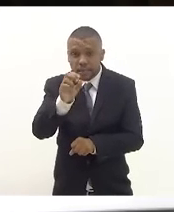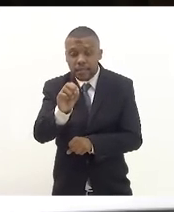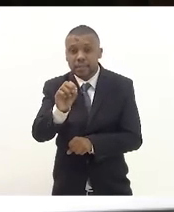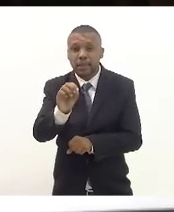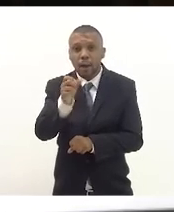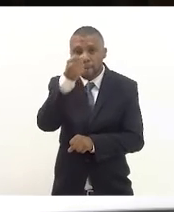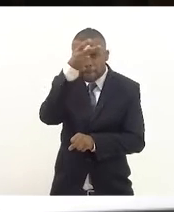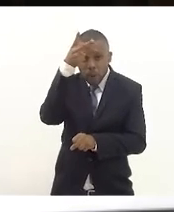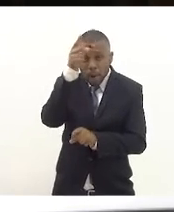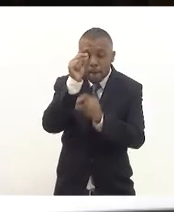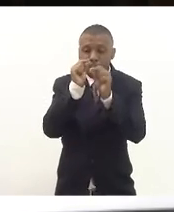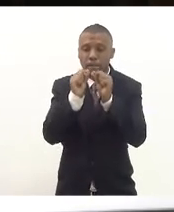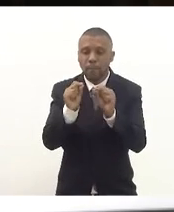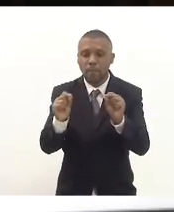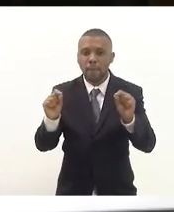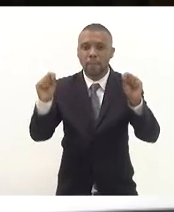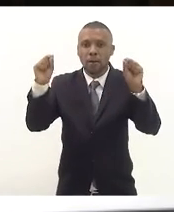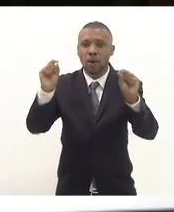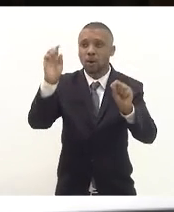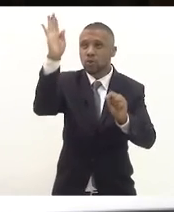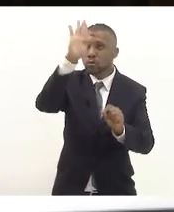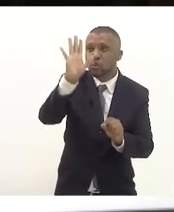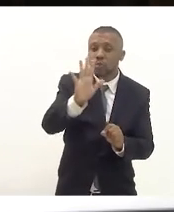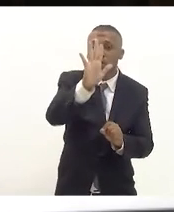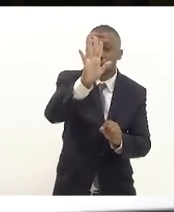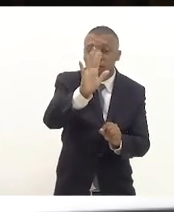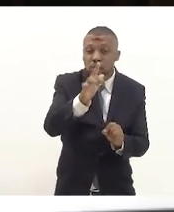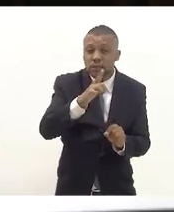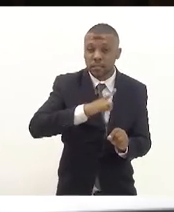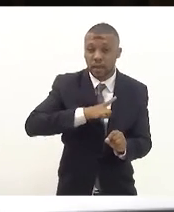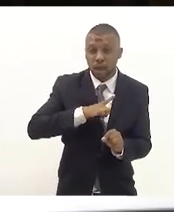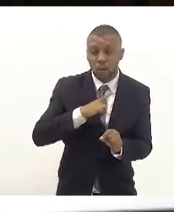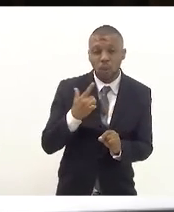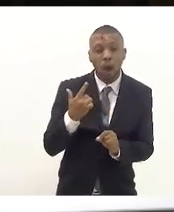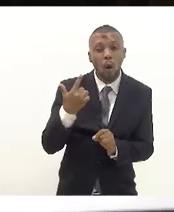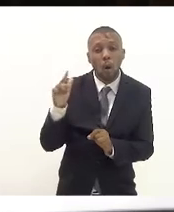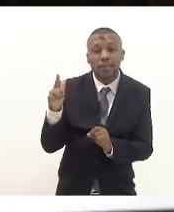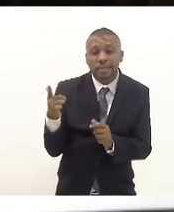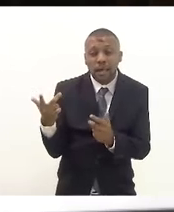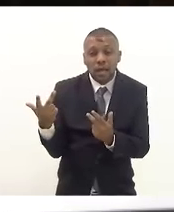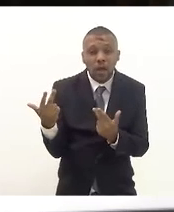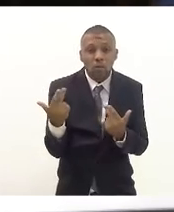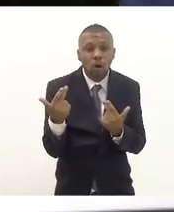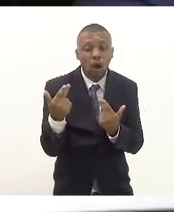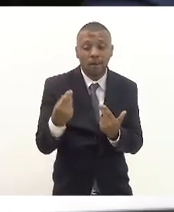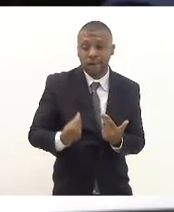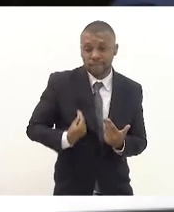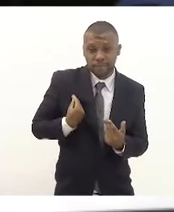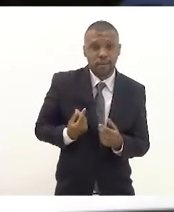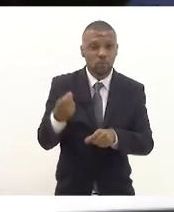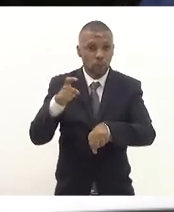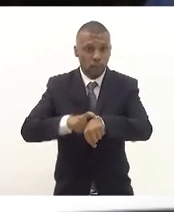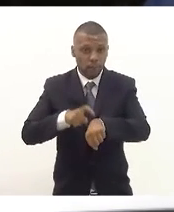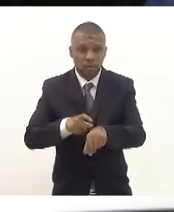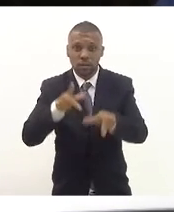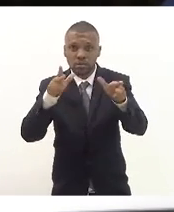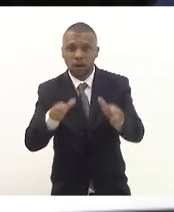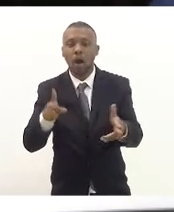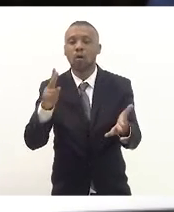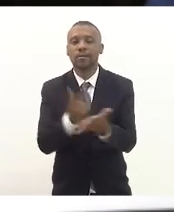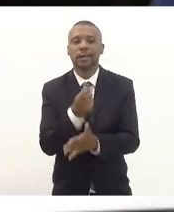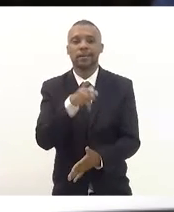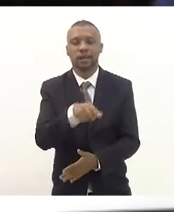país não tenho outra que esteja e é no momento vivendo um momento igual Duque de